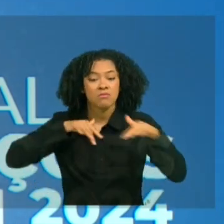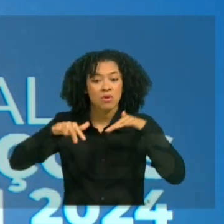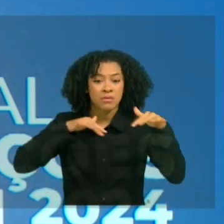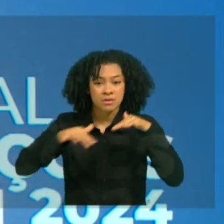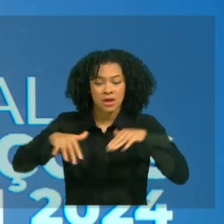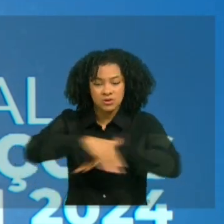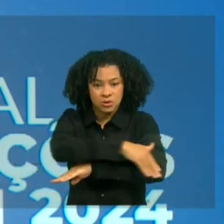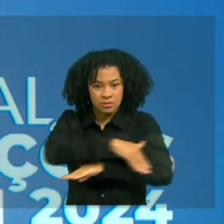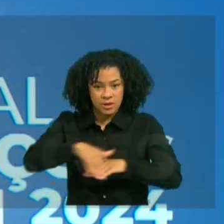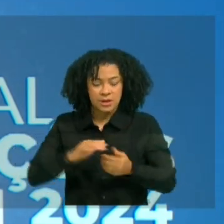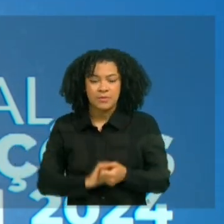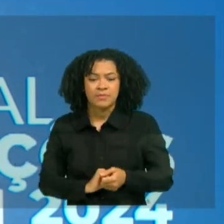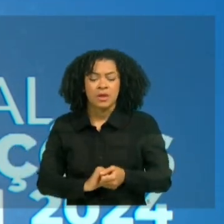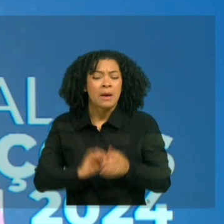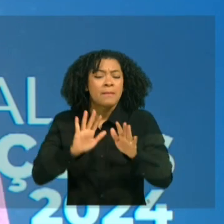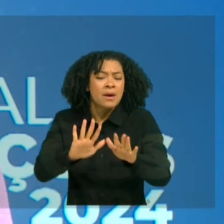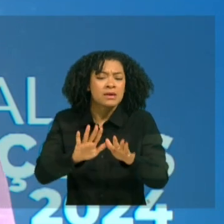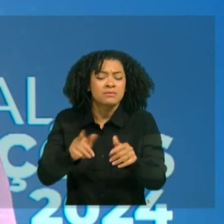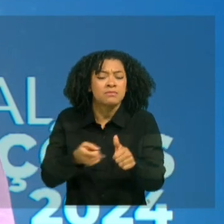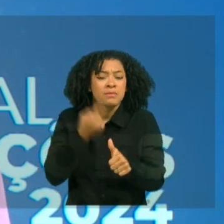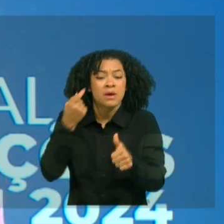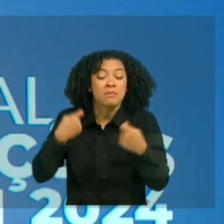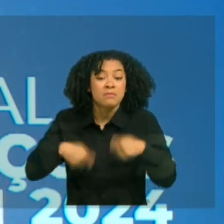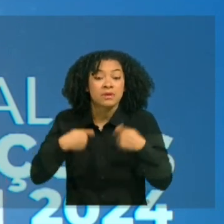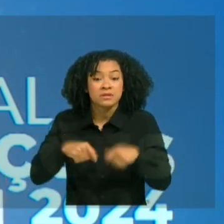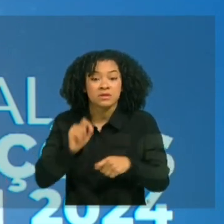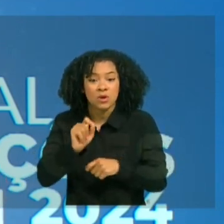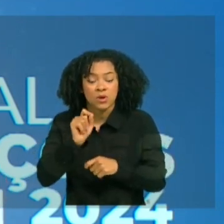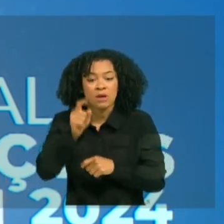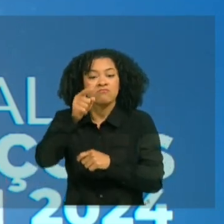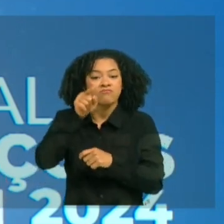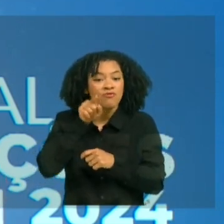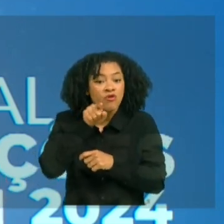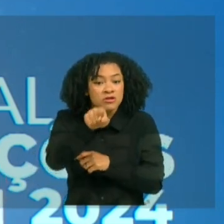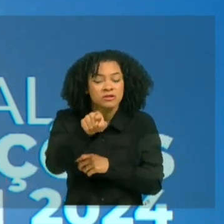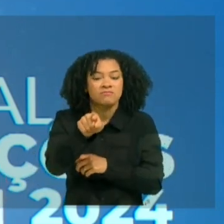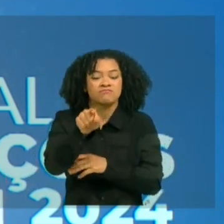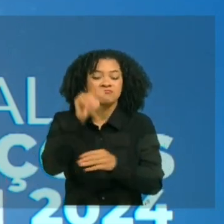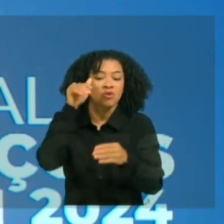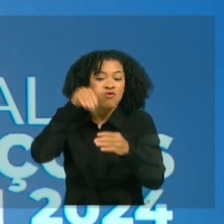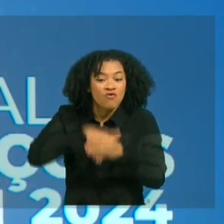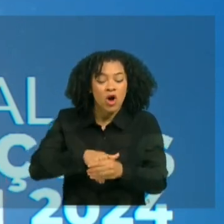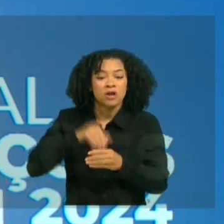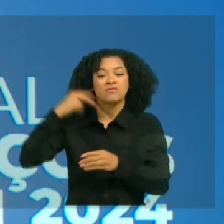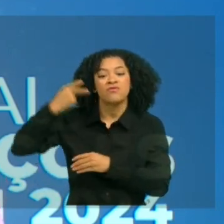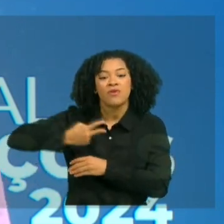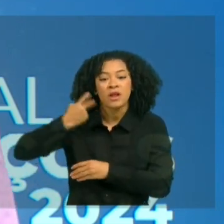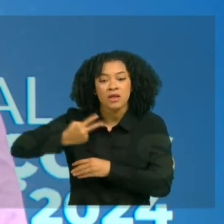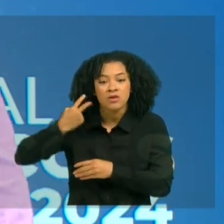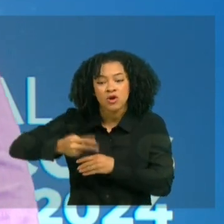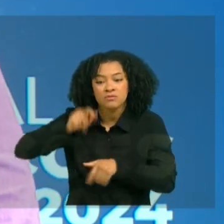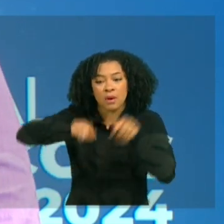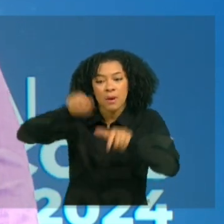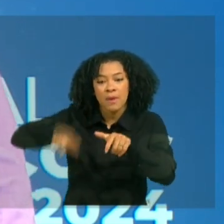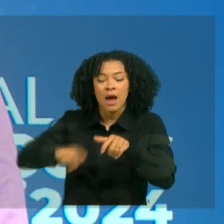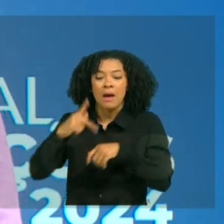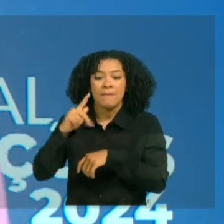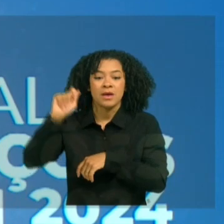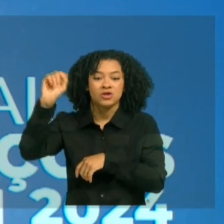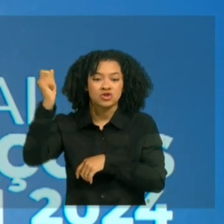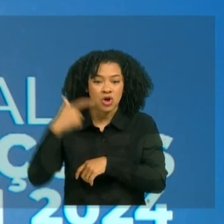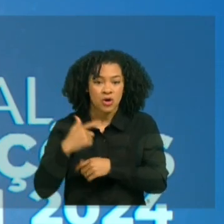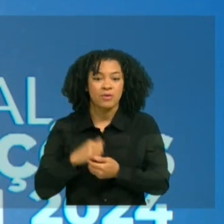urbana para fazer isso precisamos do seu voto aos nossos vereadores e vereadoras do pessol